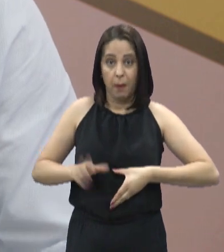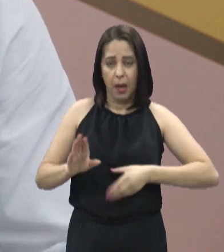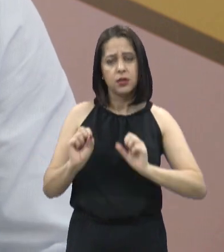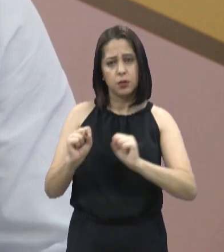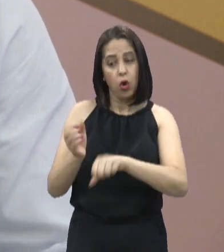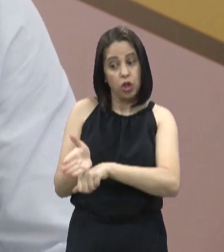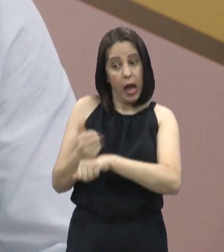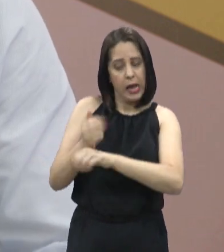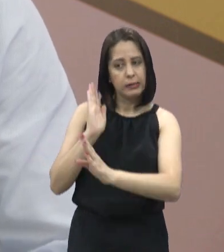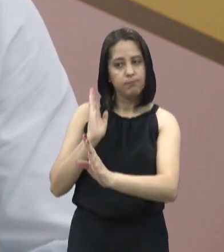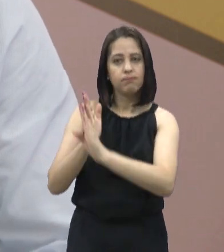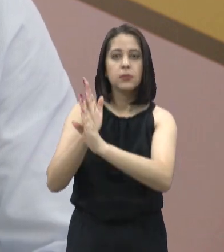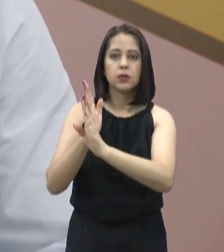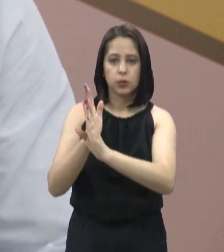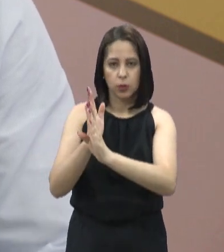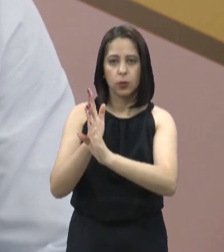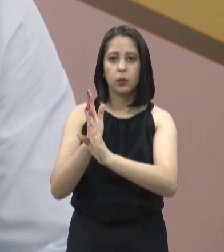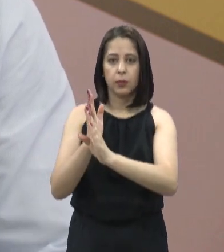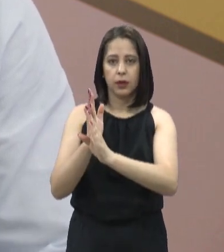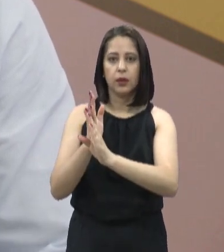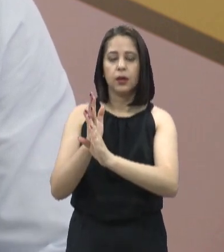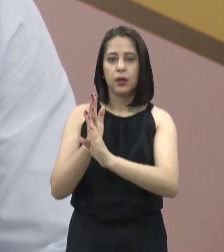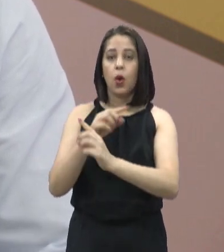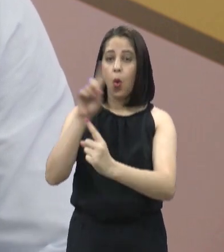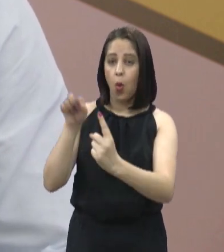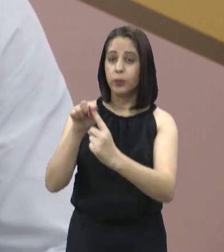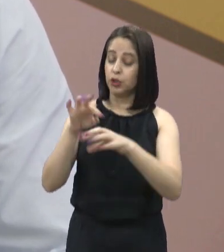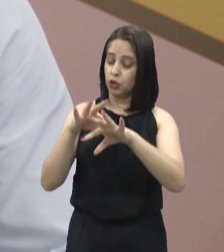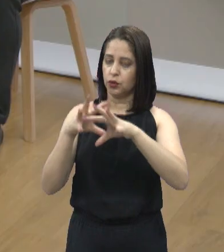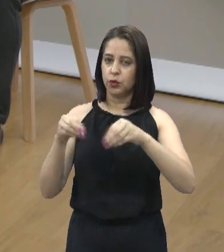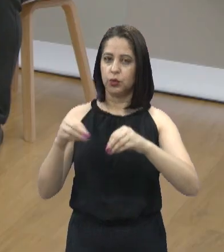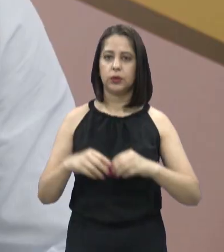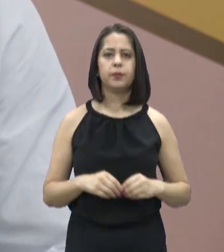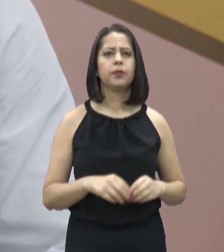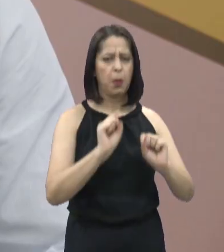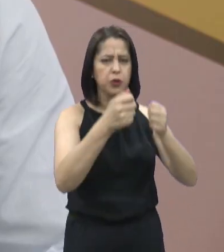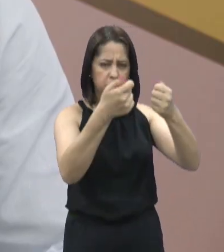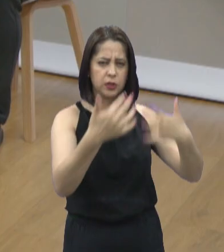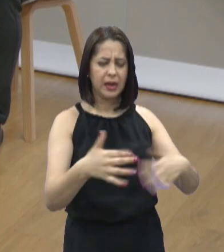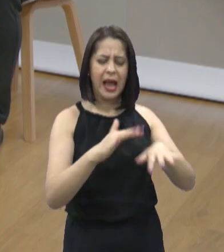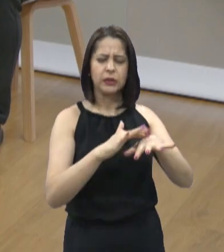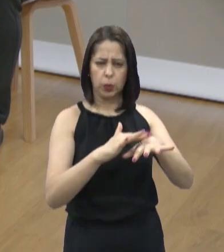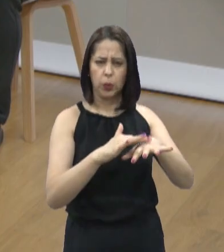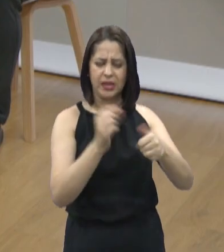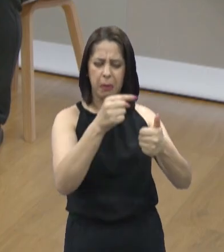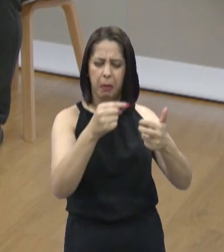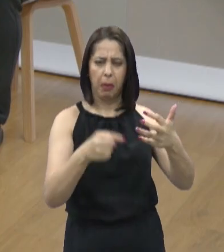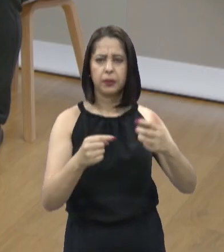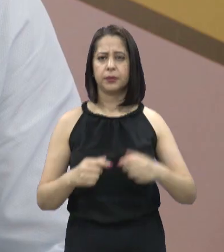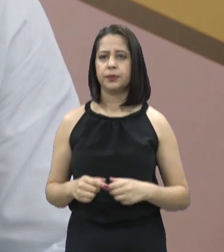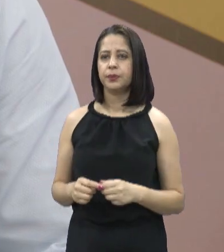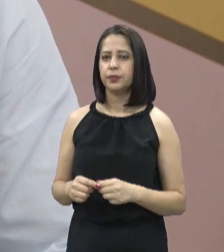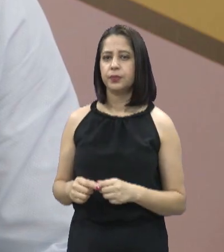de forma precoce e todas a gente objetiva a cura. Fala um pouquinho sobre essas doenças que podem atingir o útero.